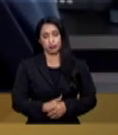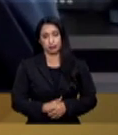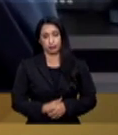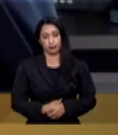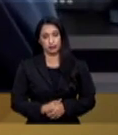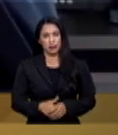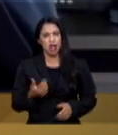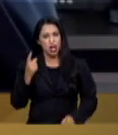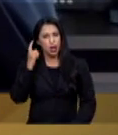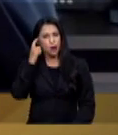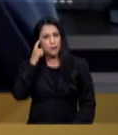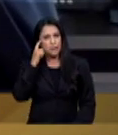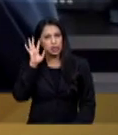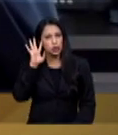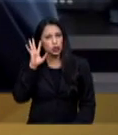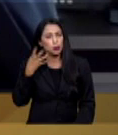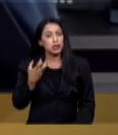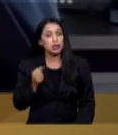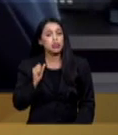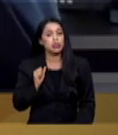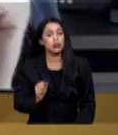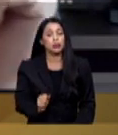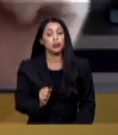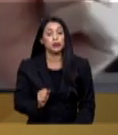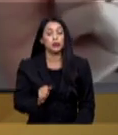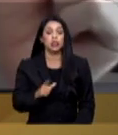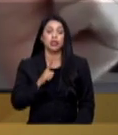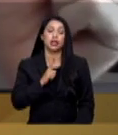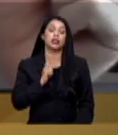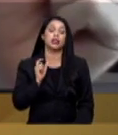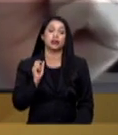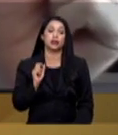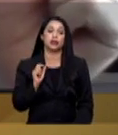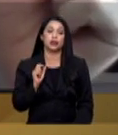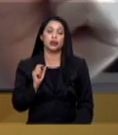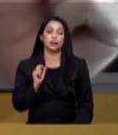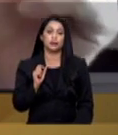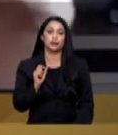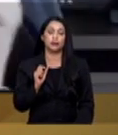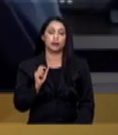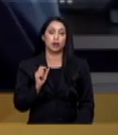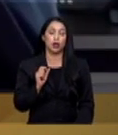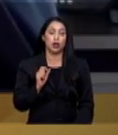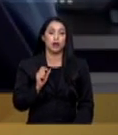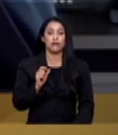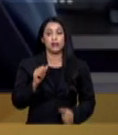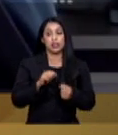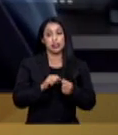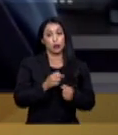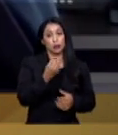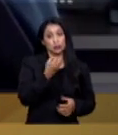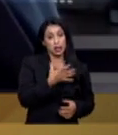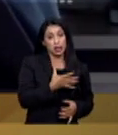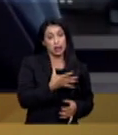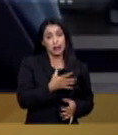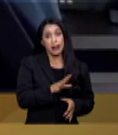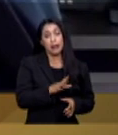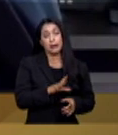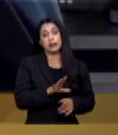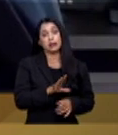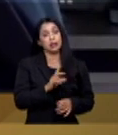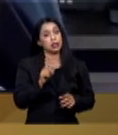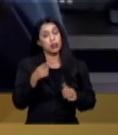eu penso que é uma decisão que poderá produzir o bem sem nenhum risco de produzir o mal. Por